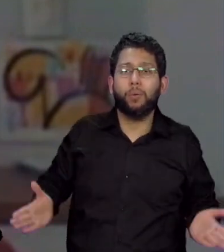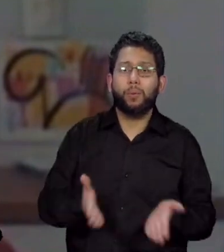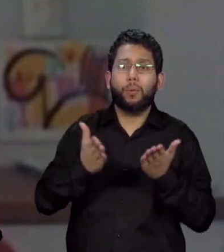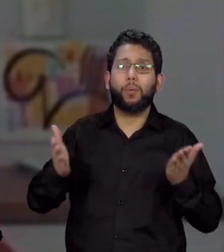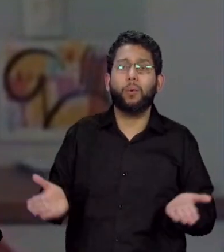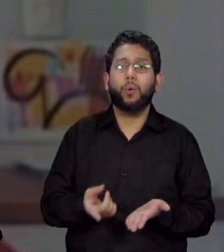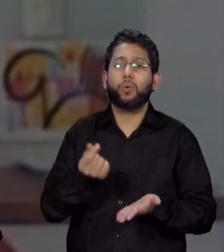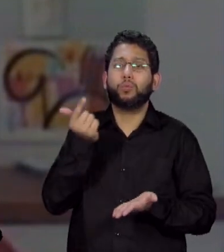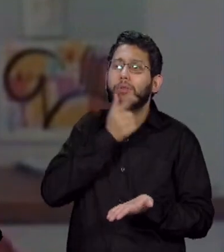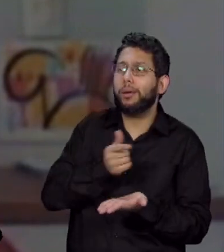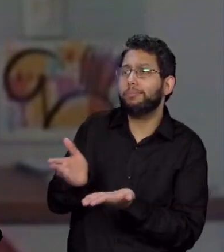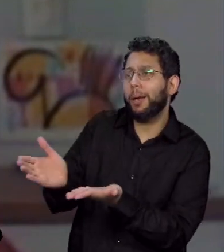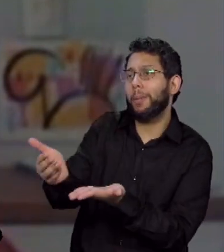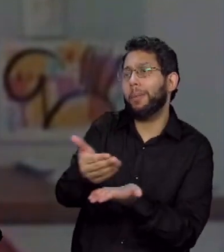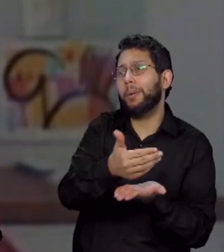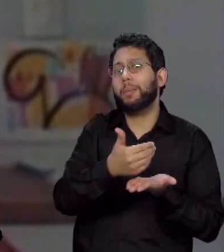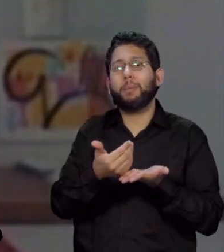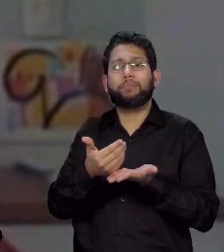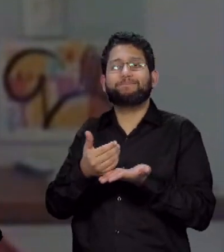de financiamento